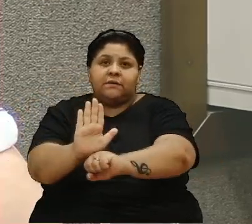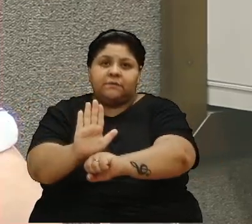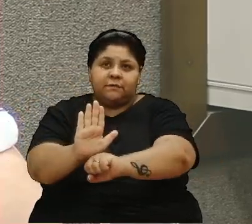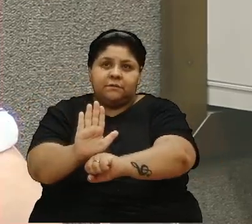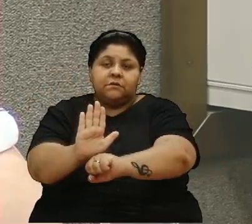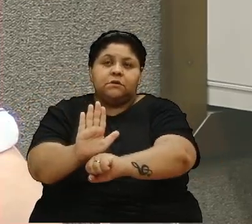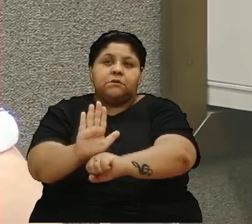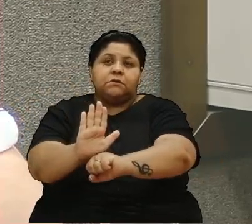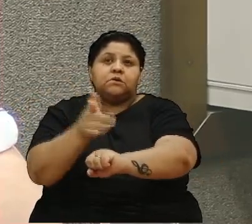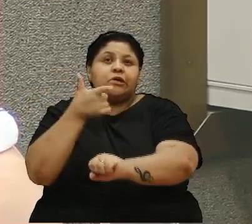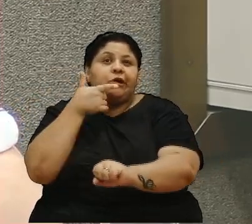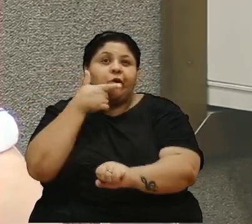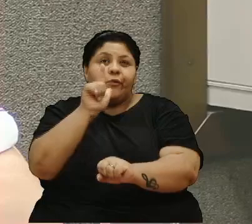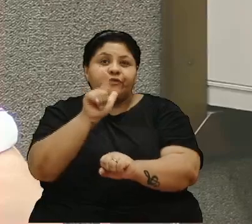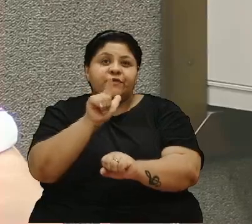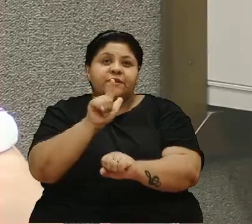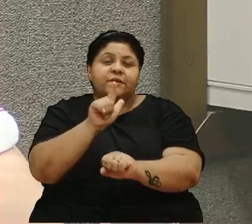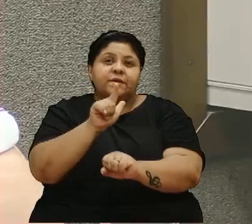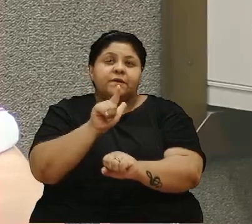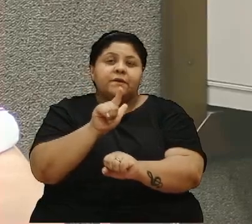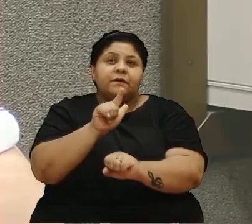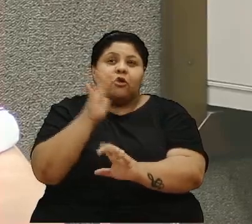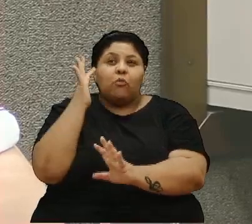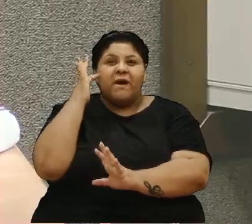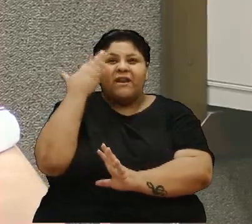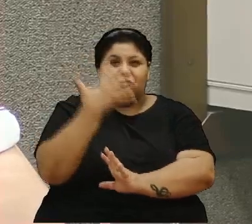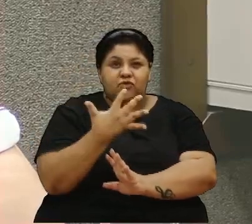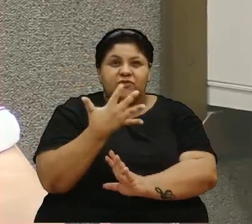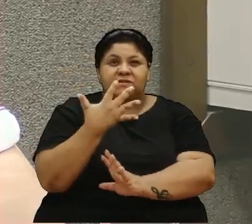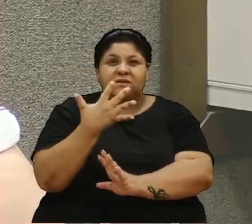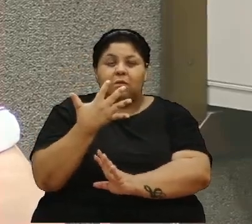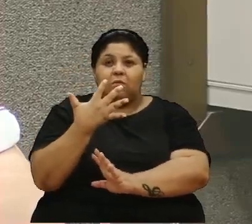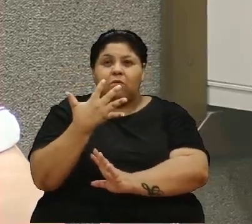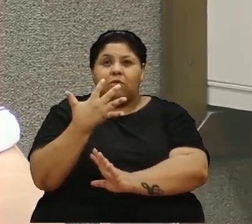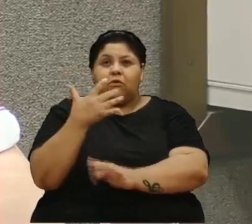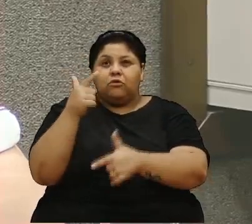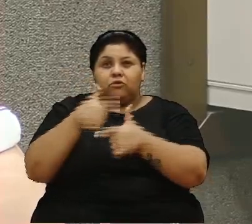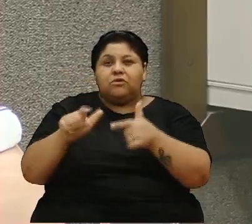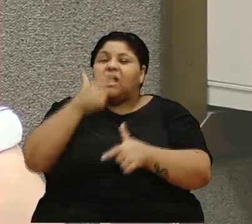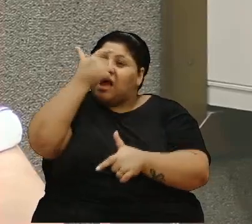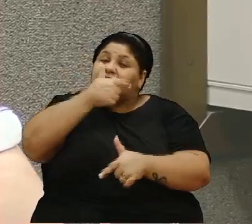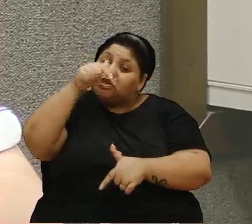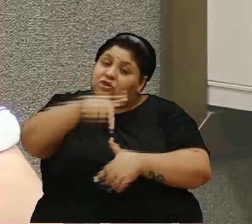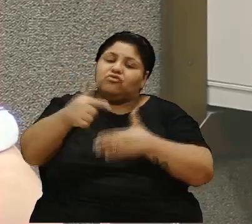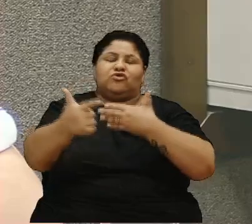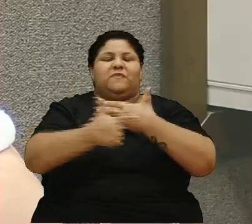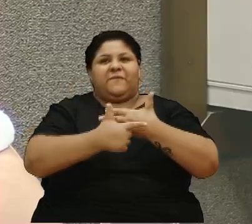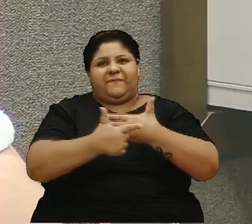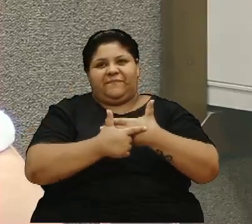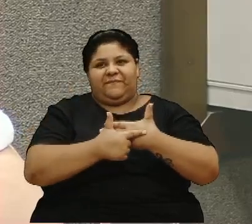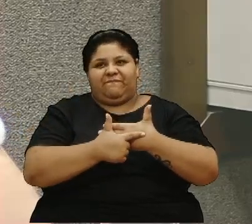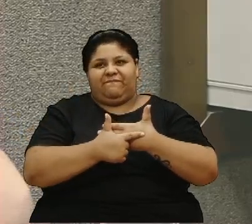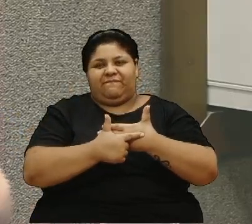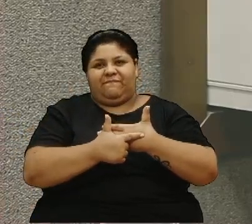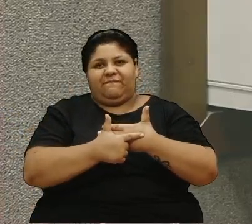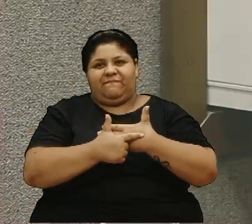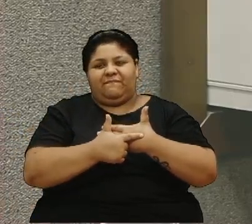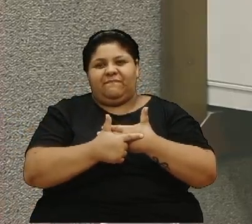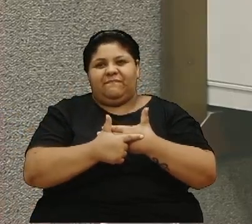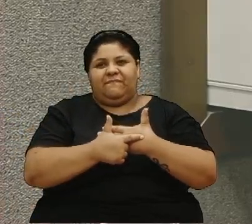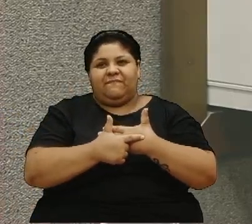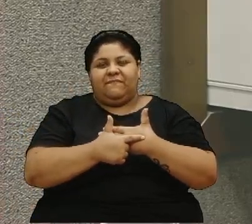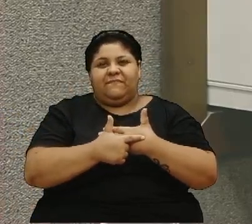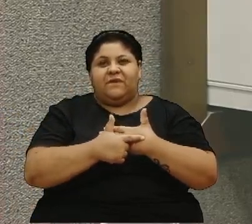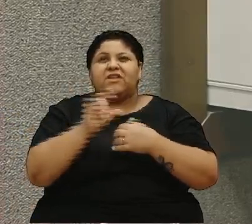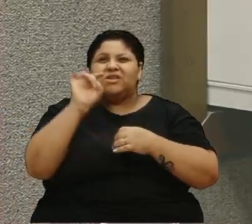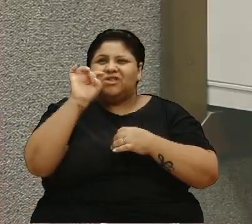se chegue a um bom termo nessa discussão com os servidores, eu acho que esse é o nosso papel nesse momento. E aí,